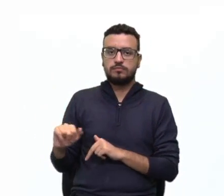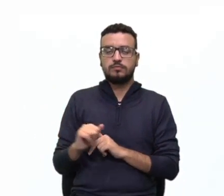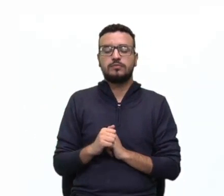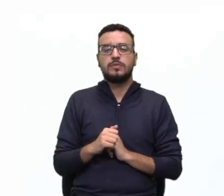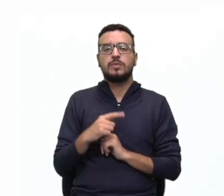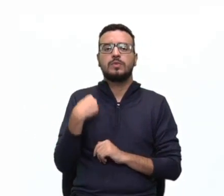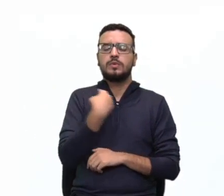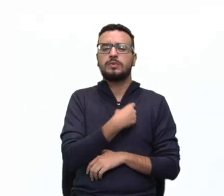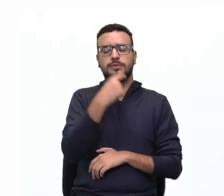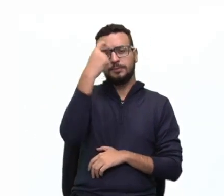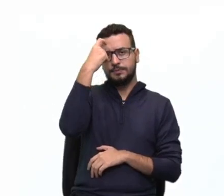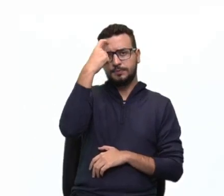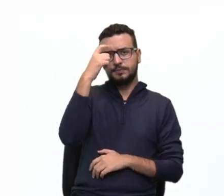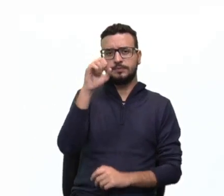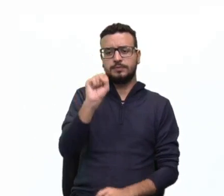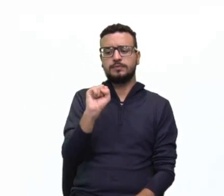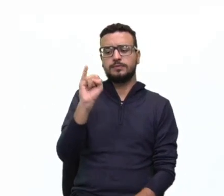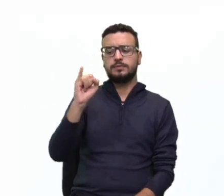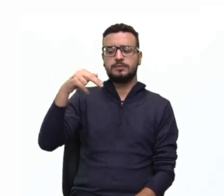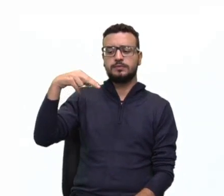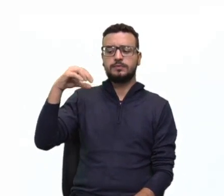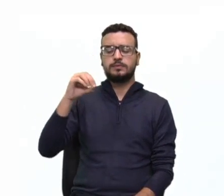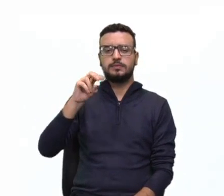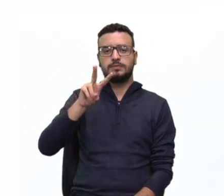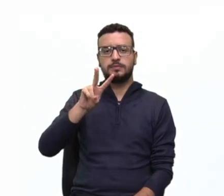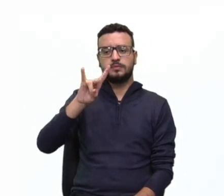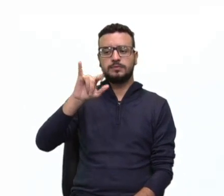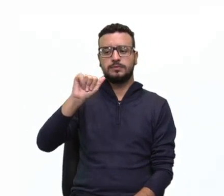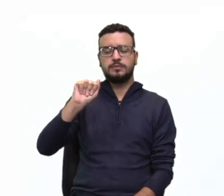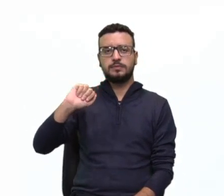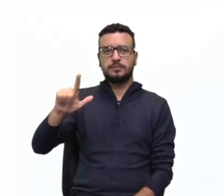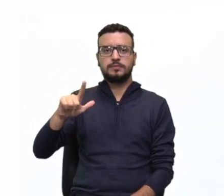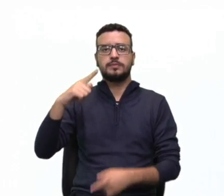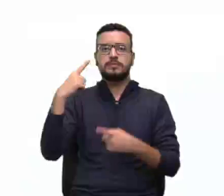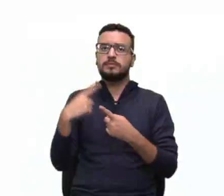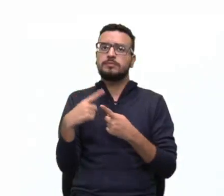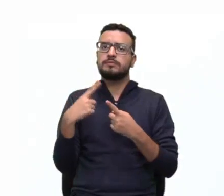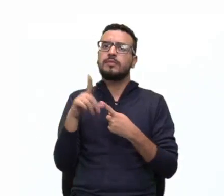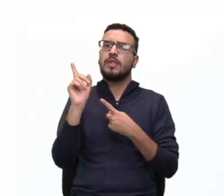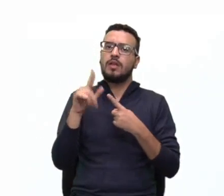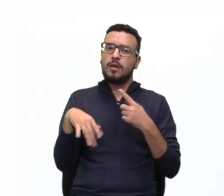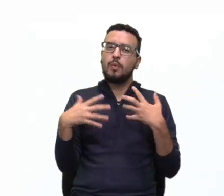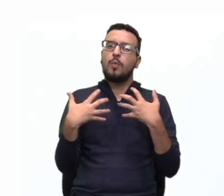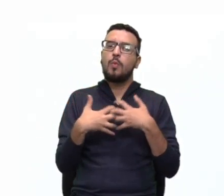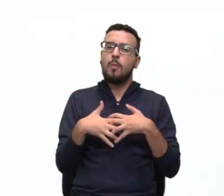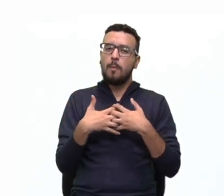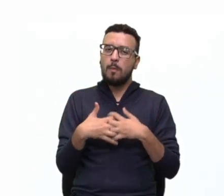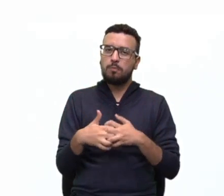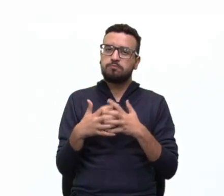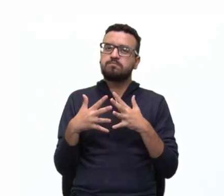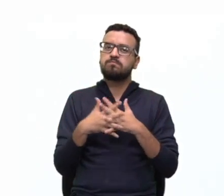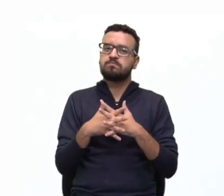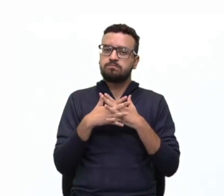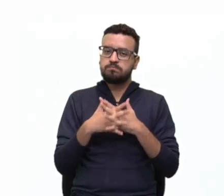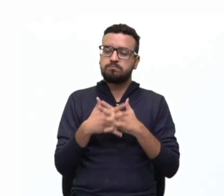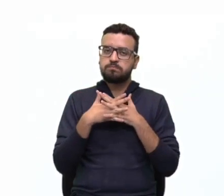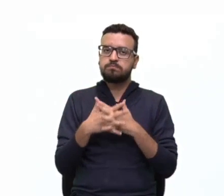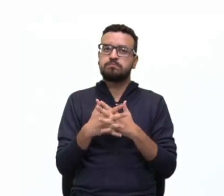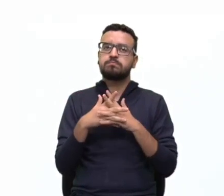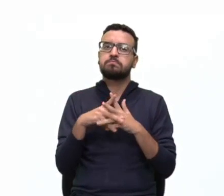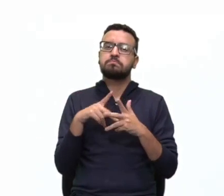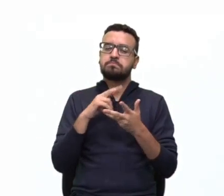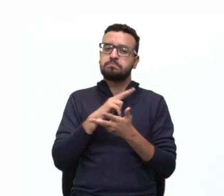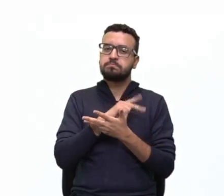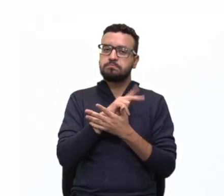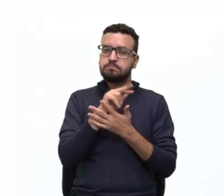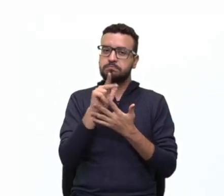pensa na sinovial, ela é muito interessante pela complexidade anatômica que ela tem e pela diversidade